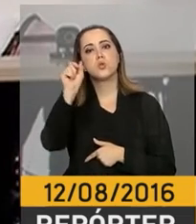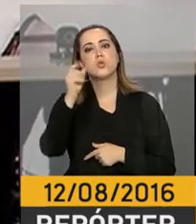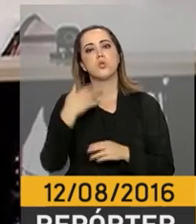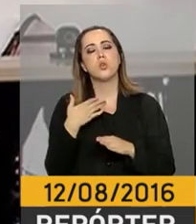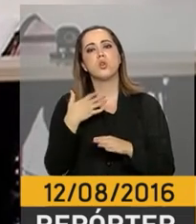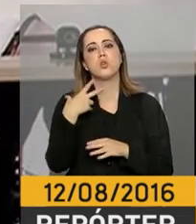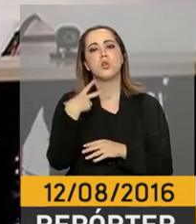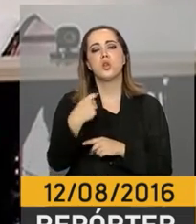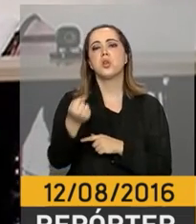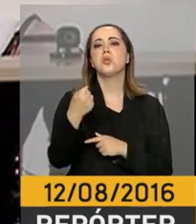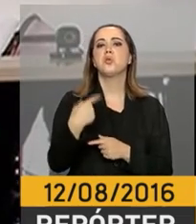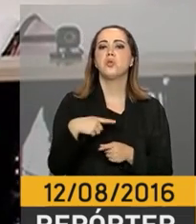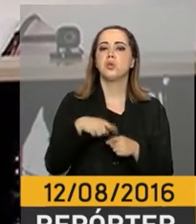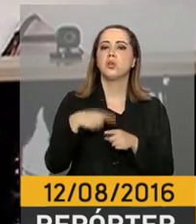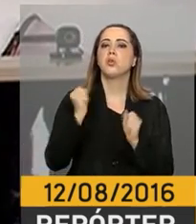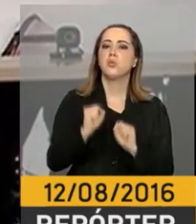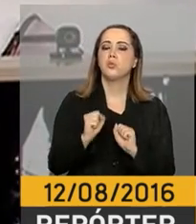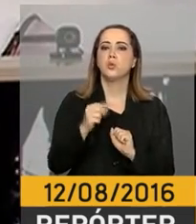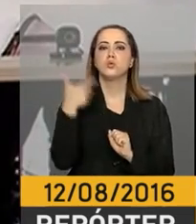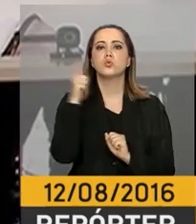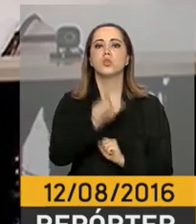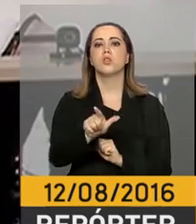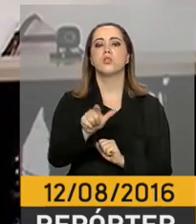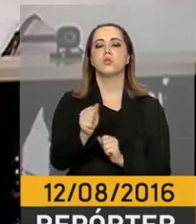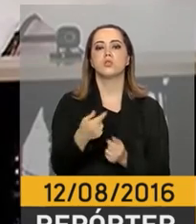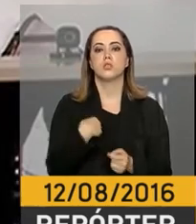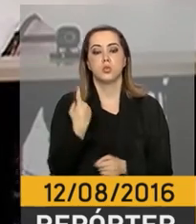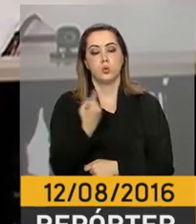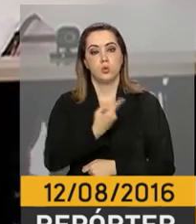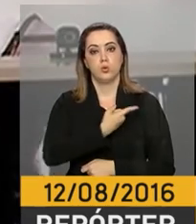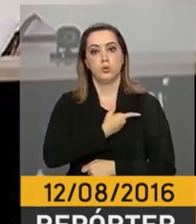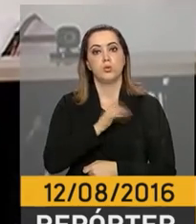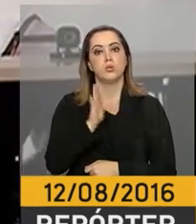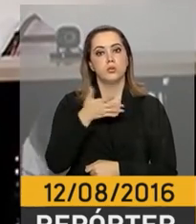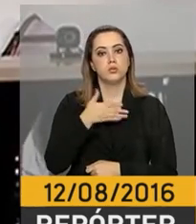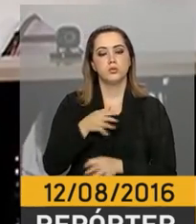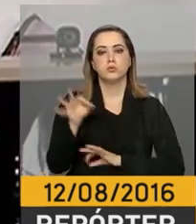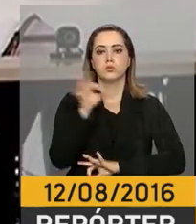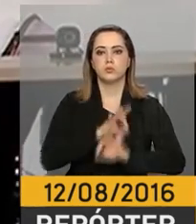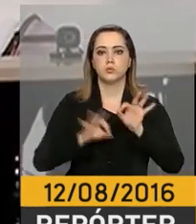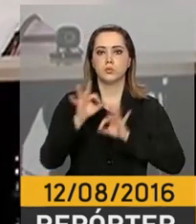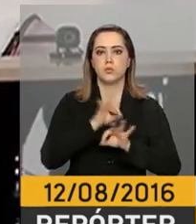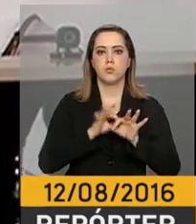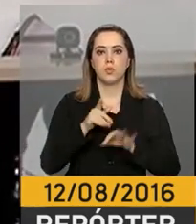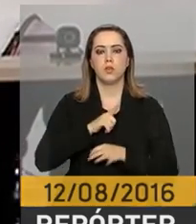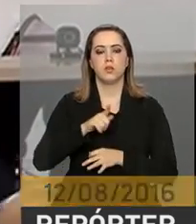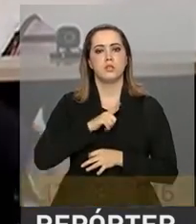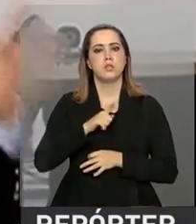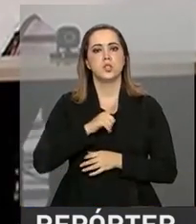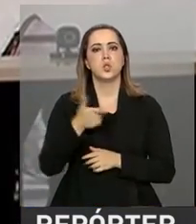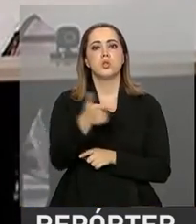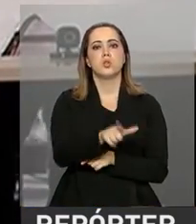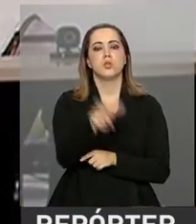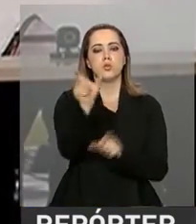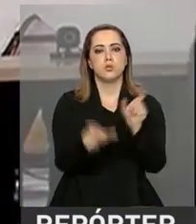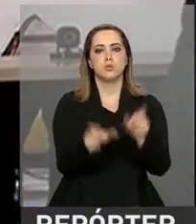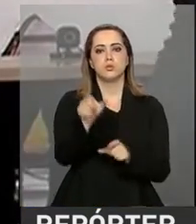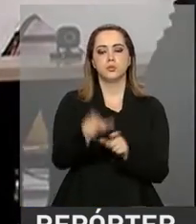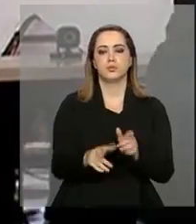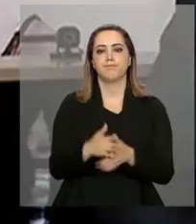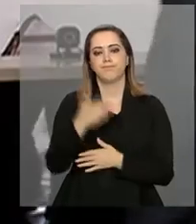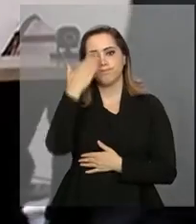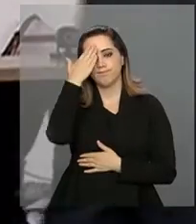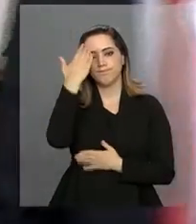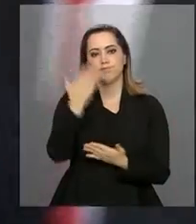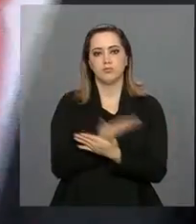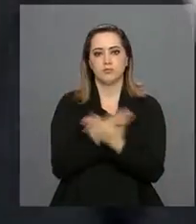se antecipar no mundo ações dessa natureza? Eu acho que nós temos algumas Mas coisas... Mas tem mais gente monitorada? Não vou tratar obrigado, disso. Então, muito obrigado. Obrigado.